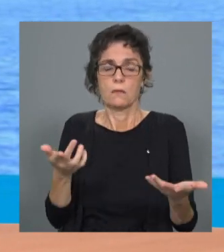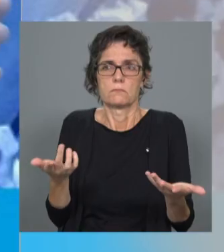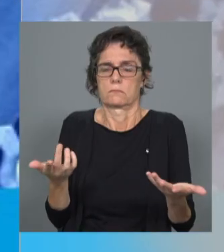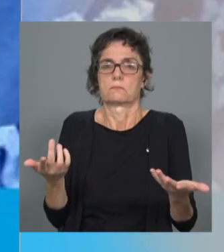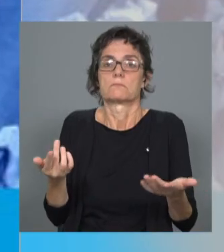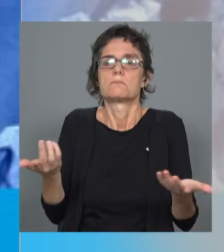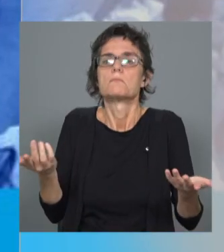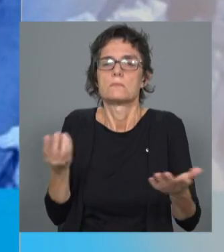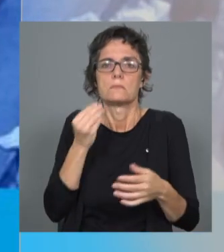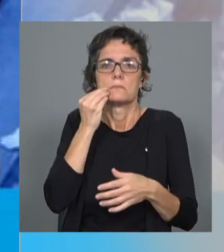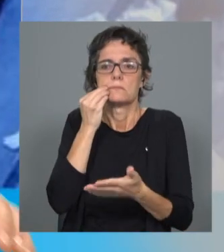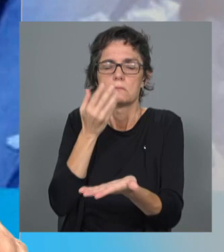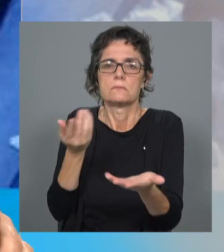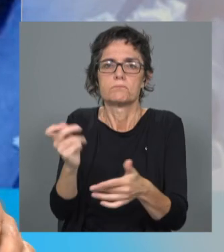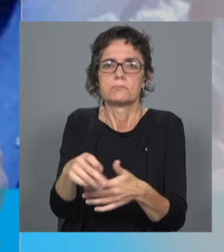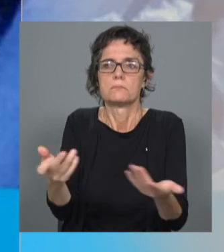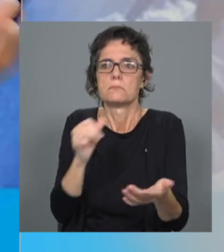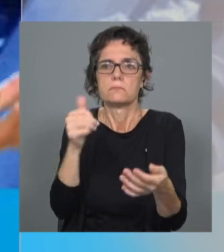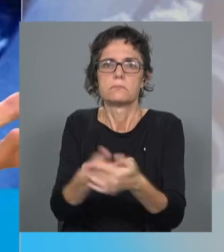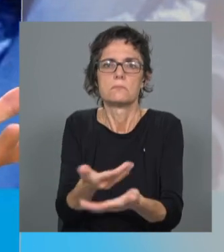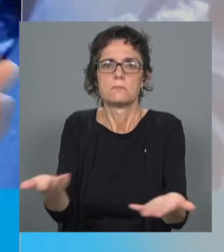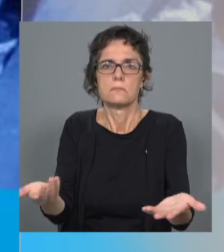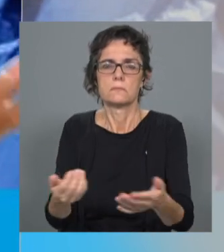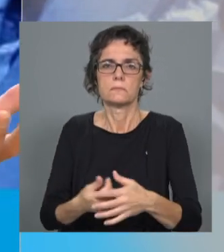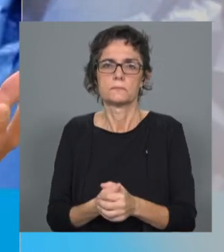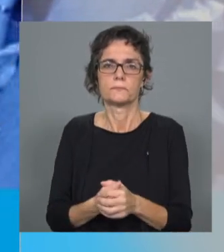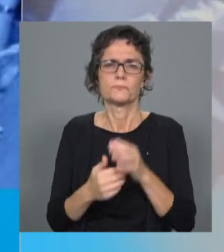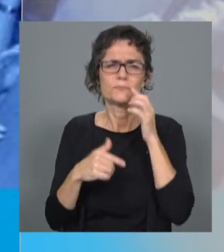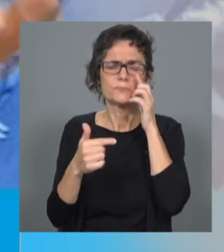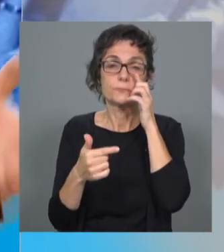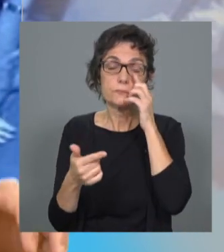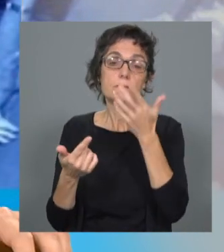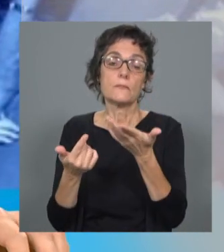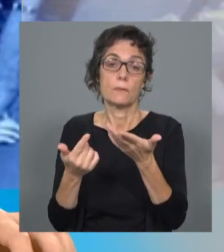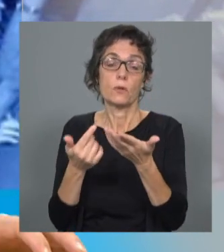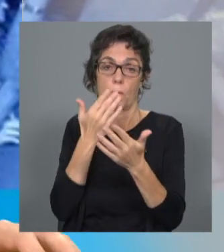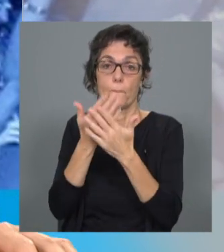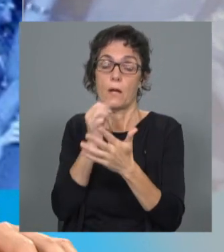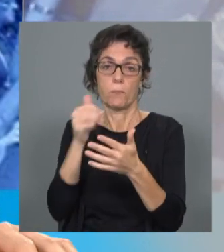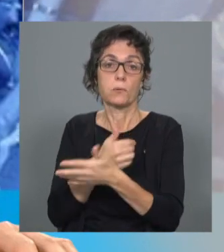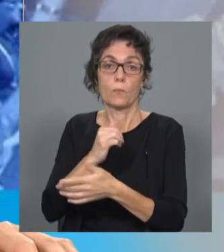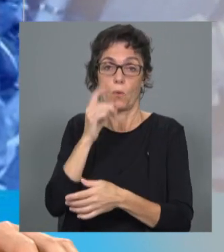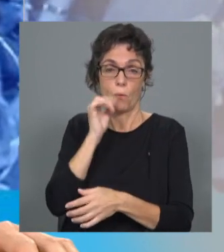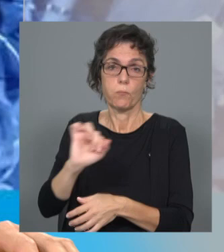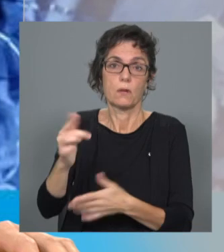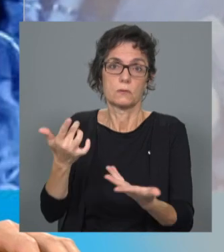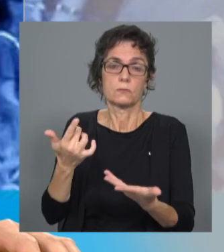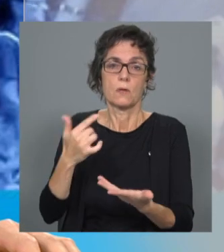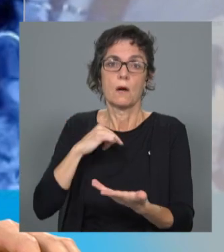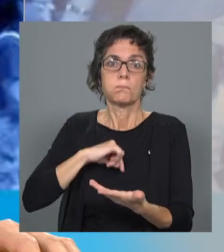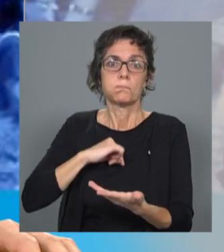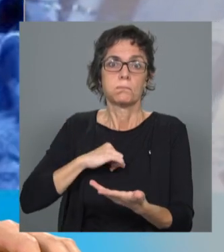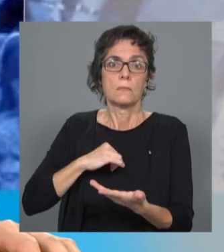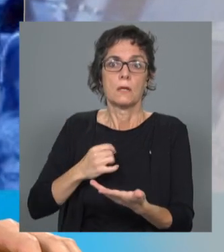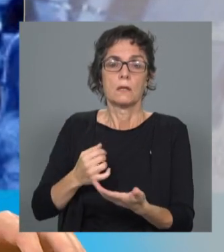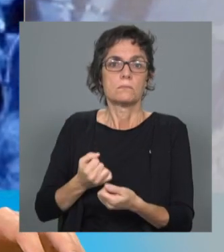E depois, de que forma é que este luto, que acabou por não fazer, ou de fazer de forma completamente diferente, inesperada, é